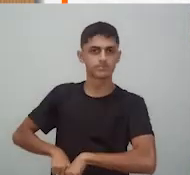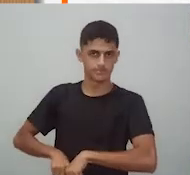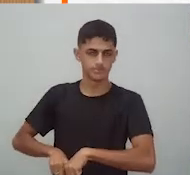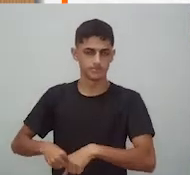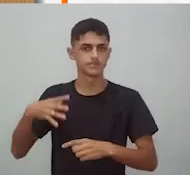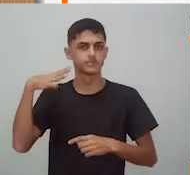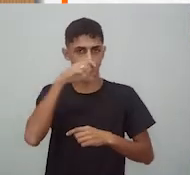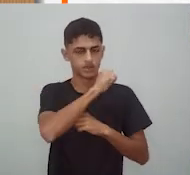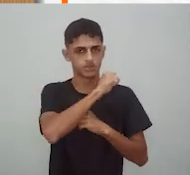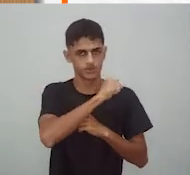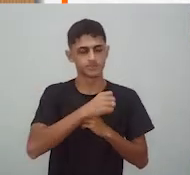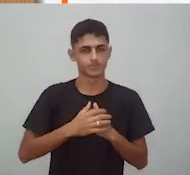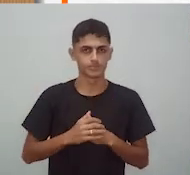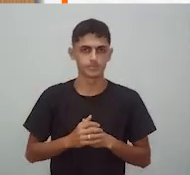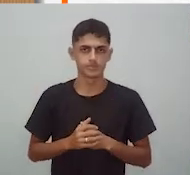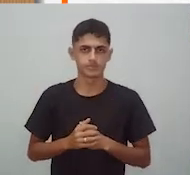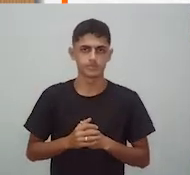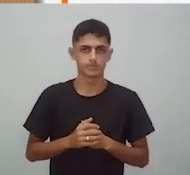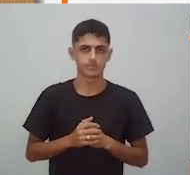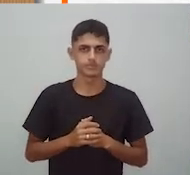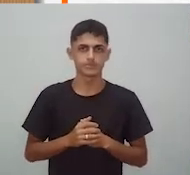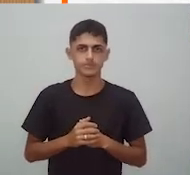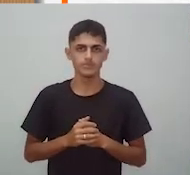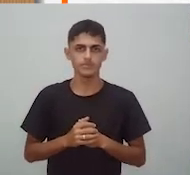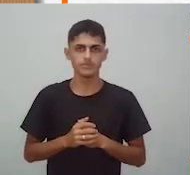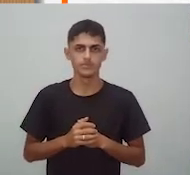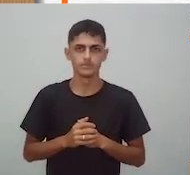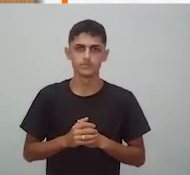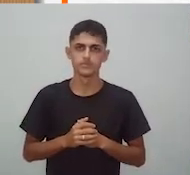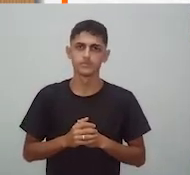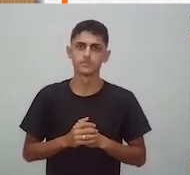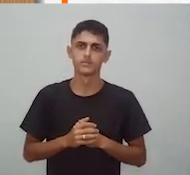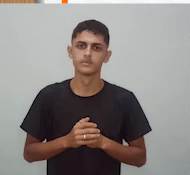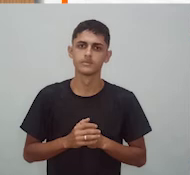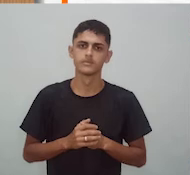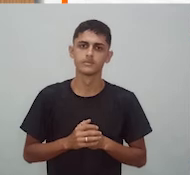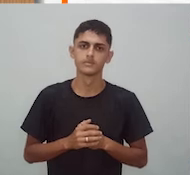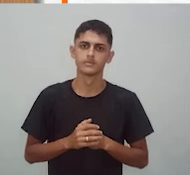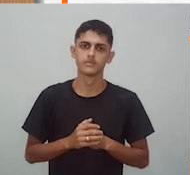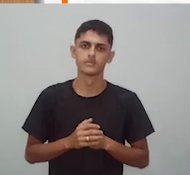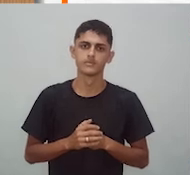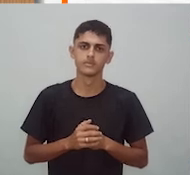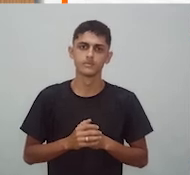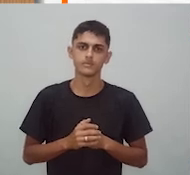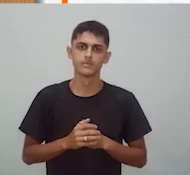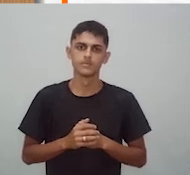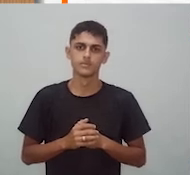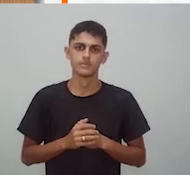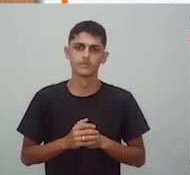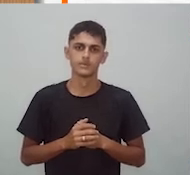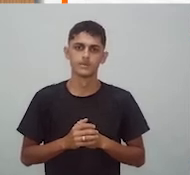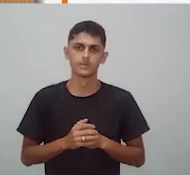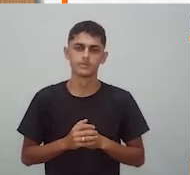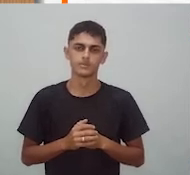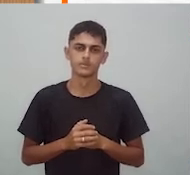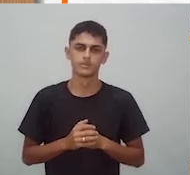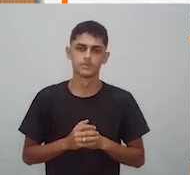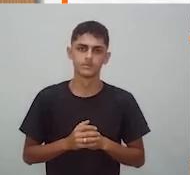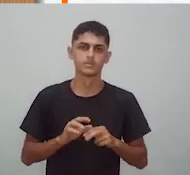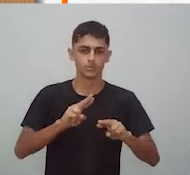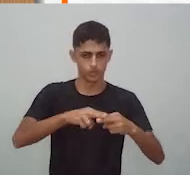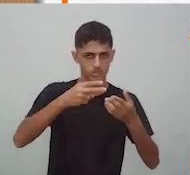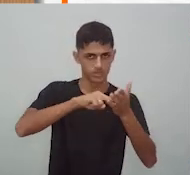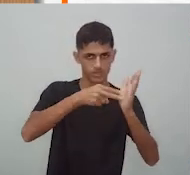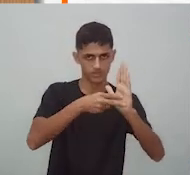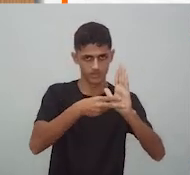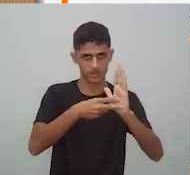um estímulo. Então, aqui a gente colocou aqui uma resposta rápida, porque de fato é rápido, mas não é instantâneo. Então, é o que a gente chama de